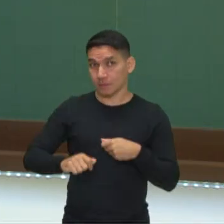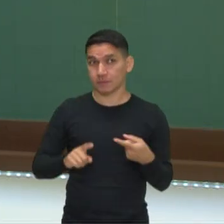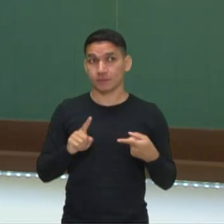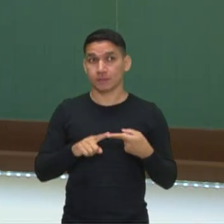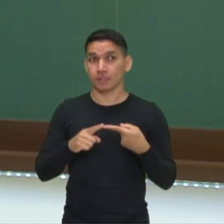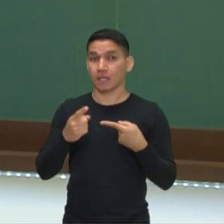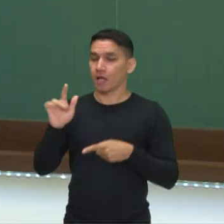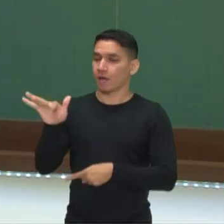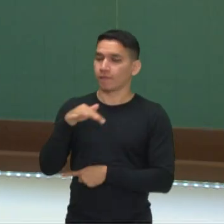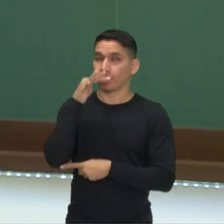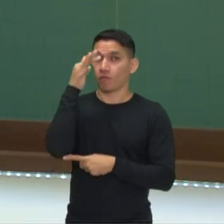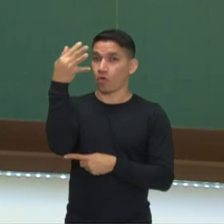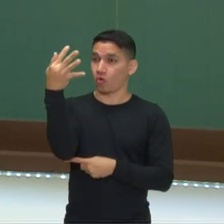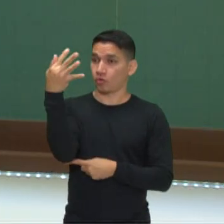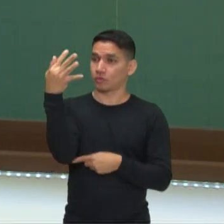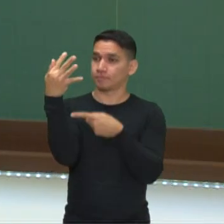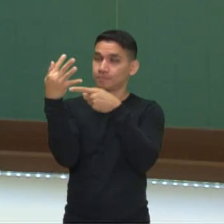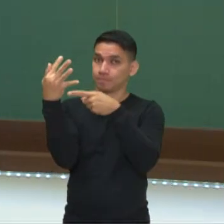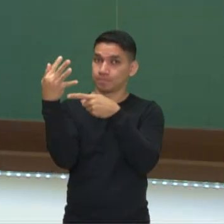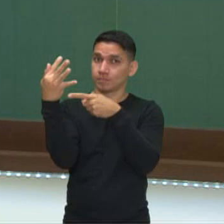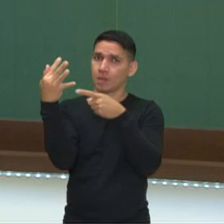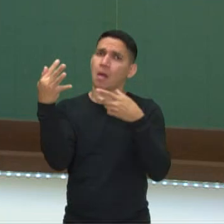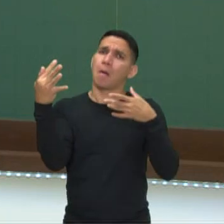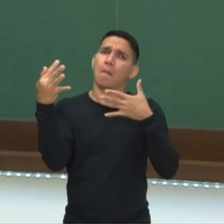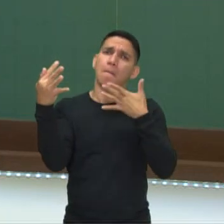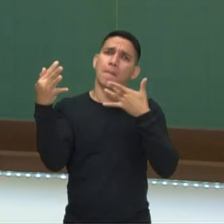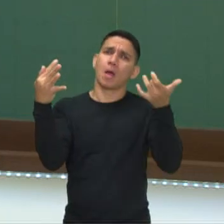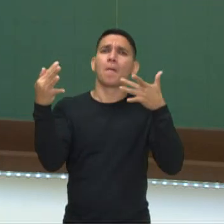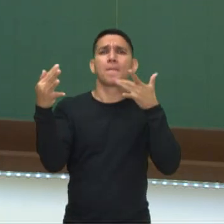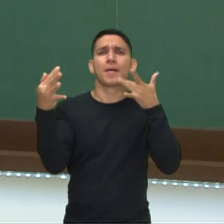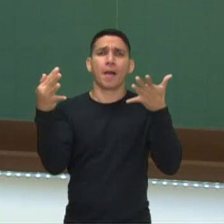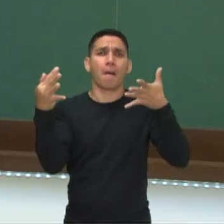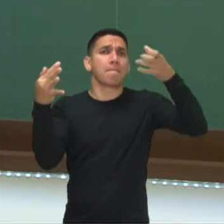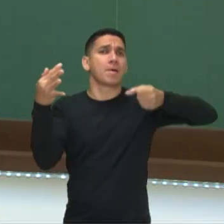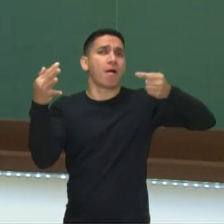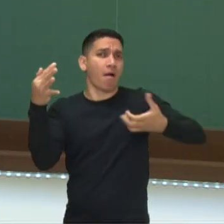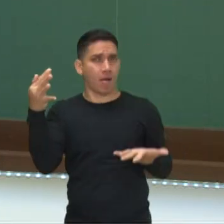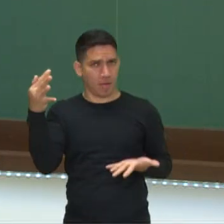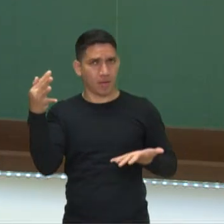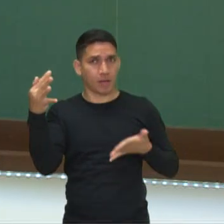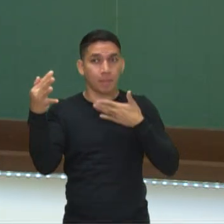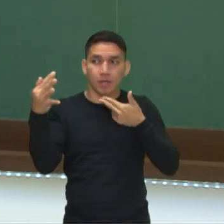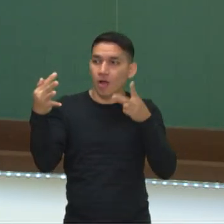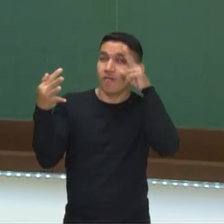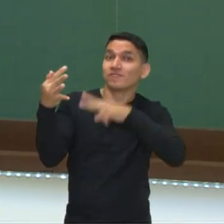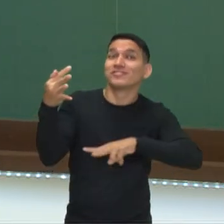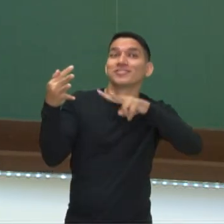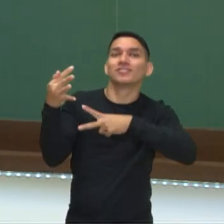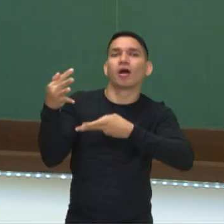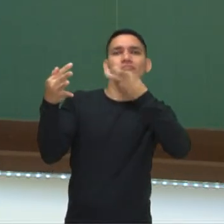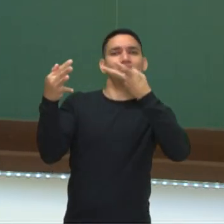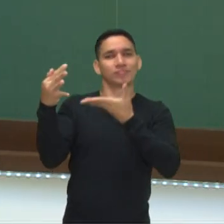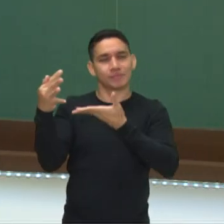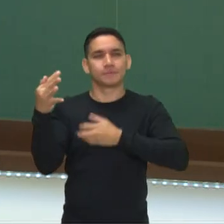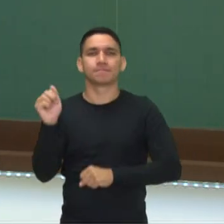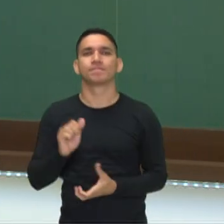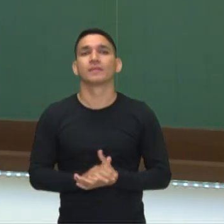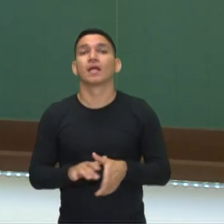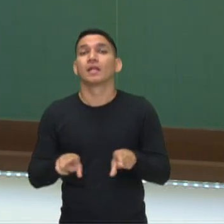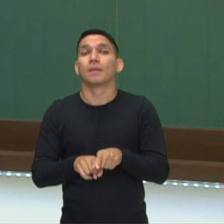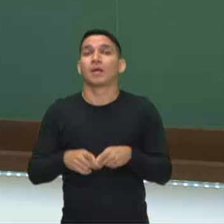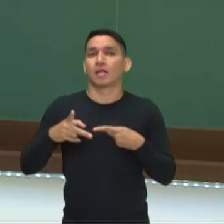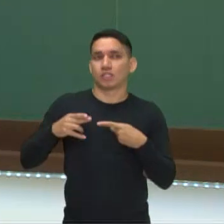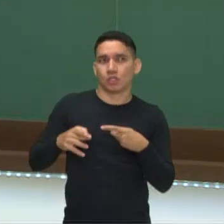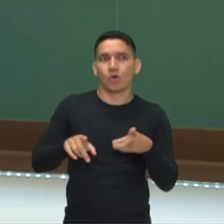de uma planta com uma flor branca, de preferência o mais clara possível, para poder visualizar esse fenômeno.